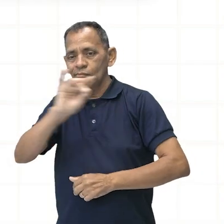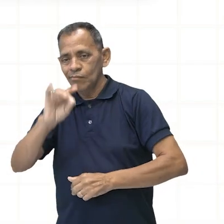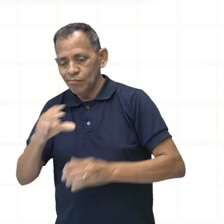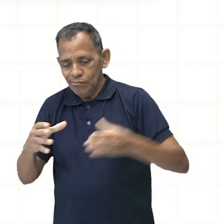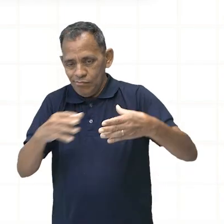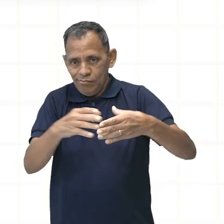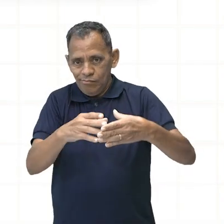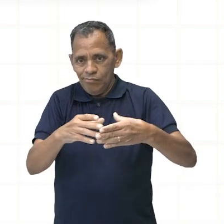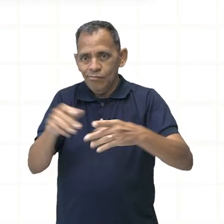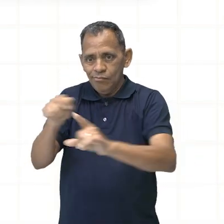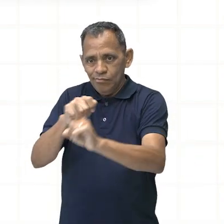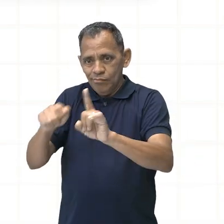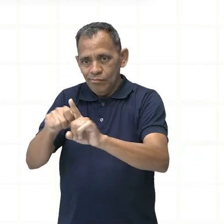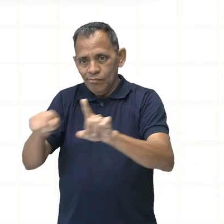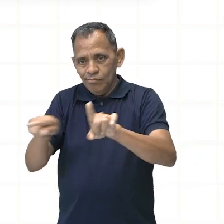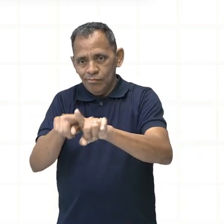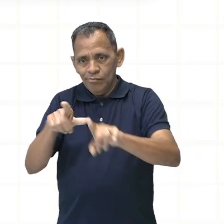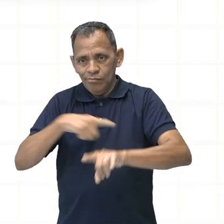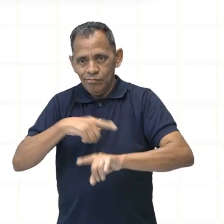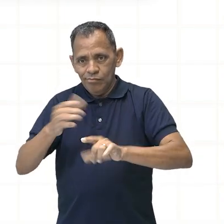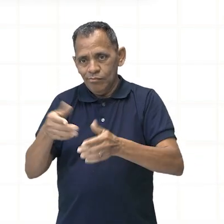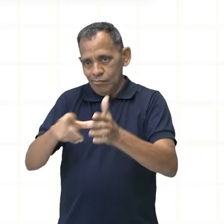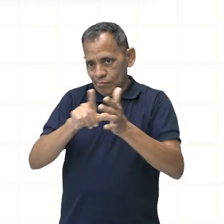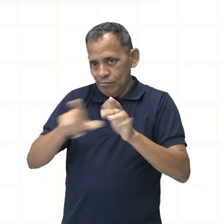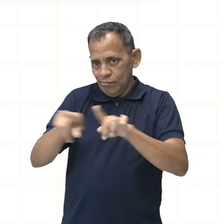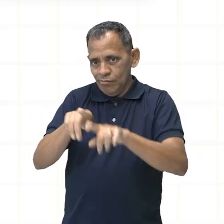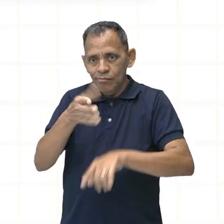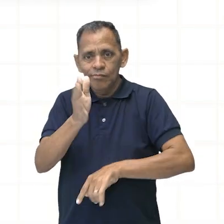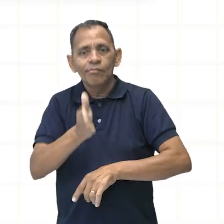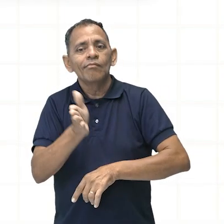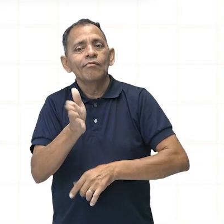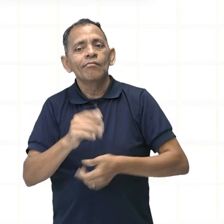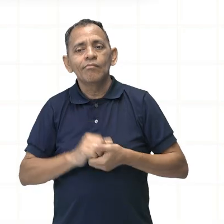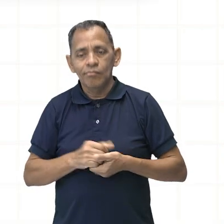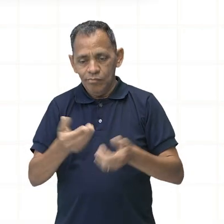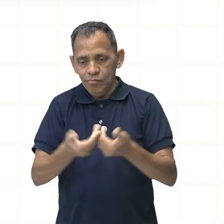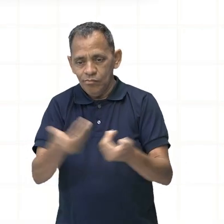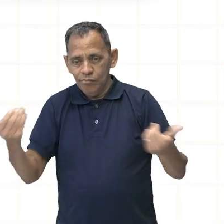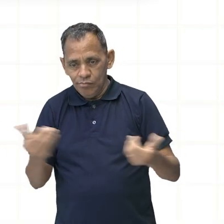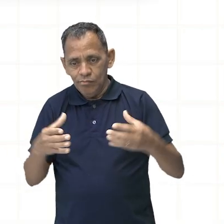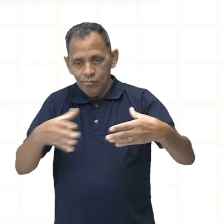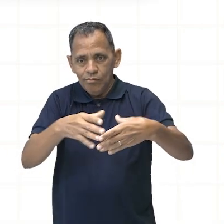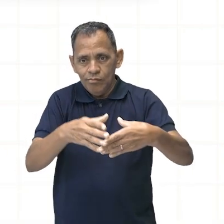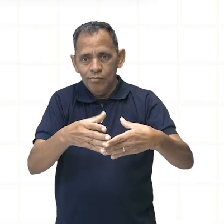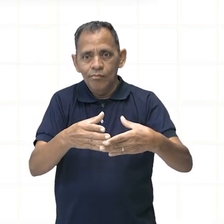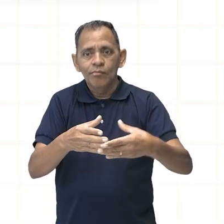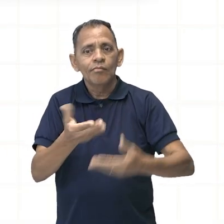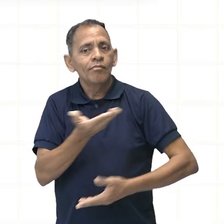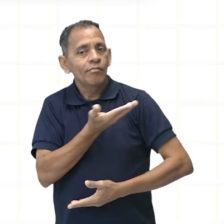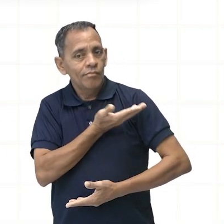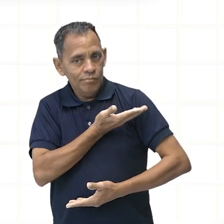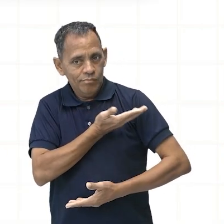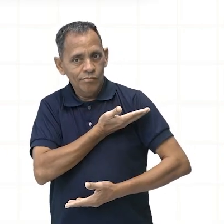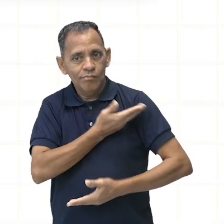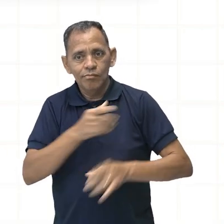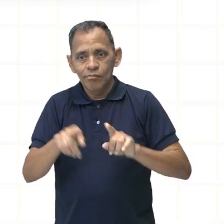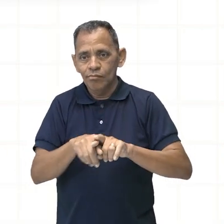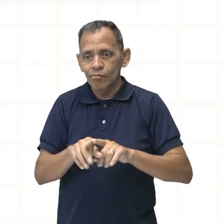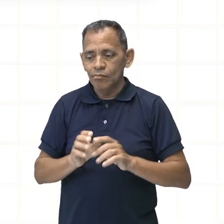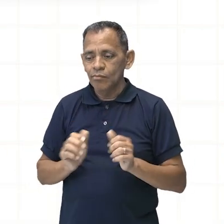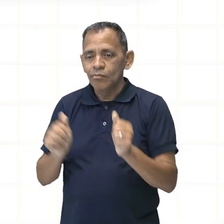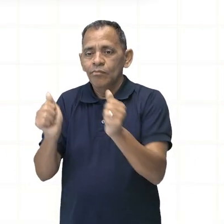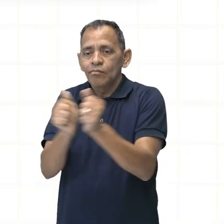que existia ali. Então, o que eles fizeram? Eles separaram grupos amigos, né, e juntaram ali